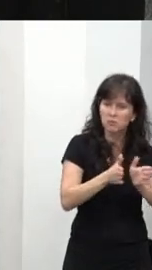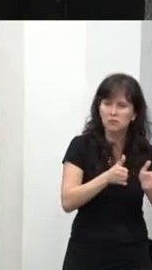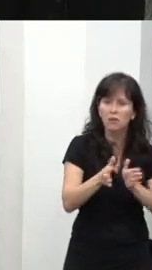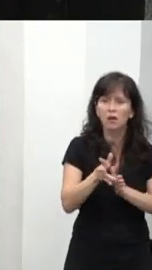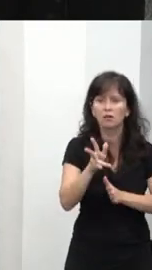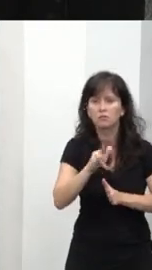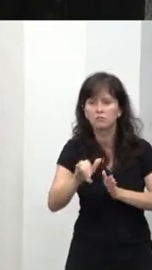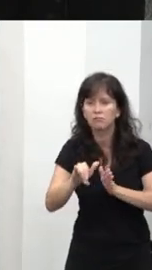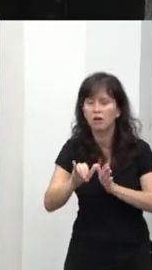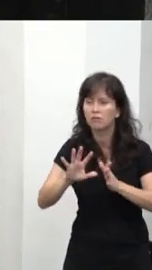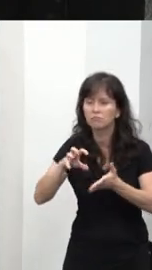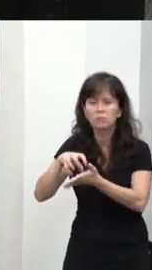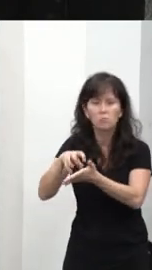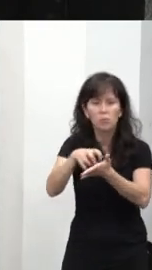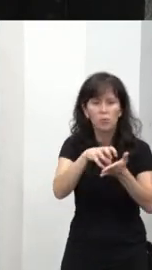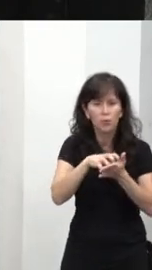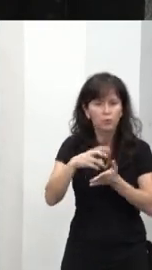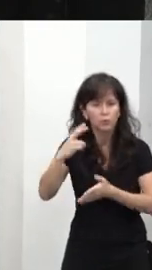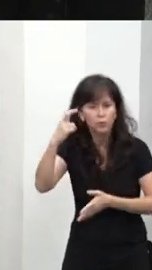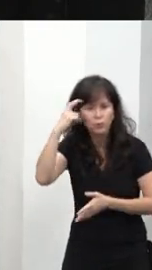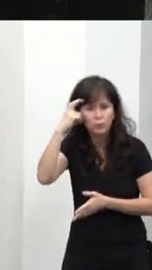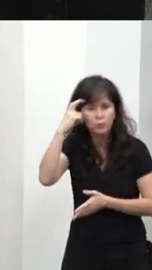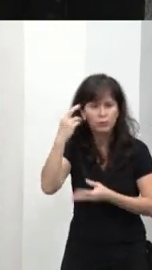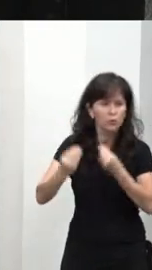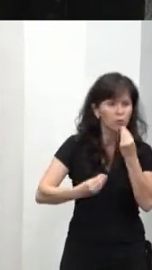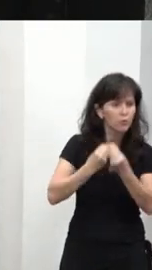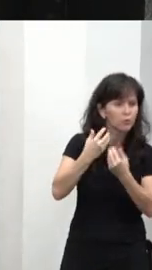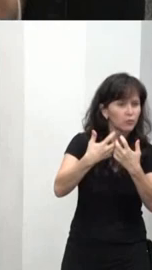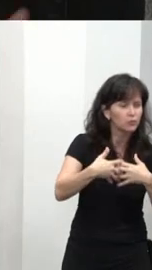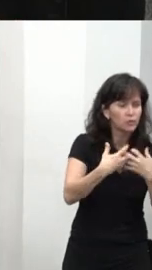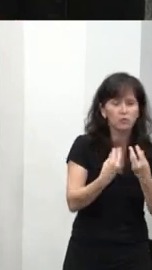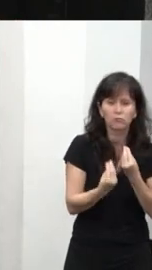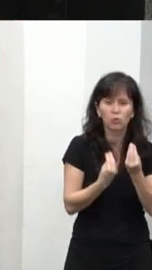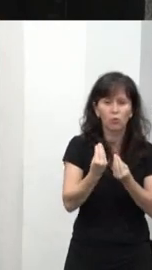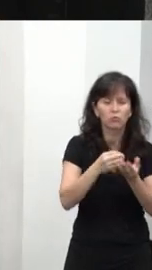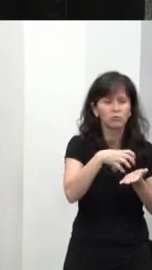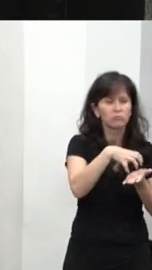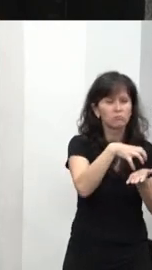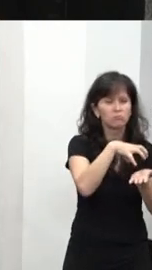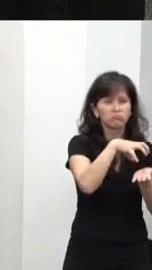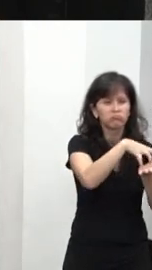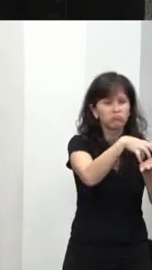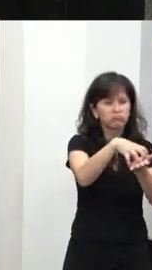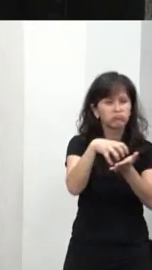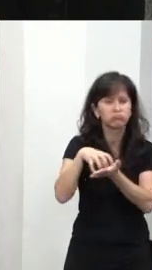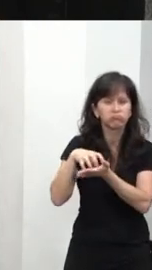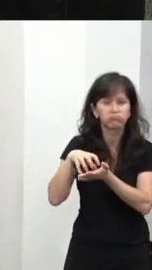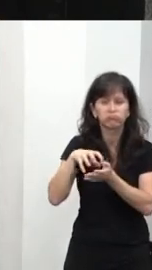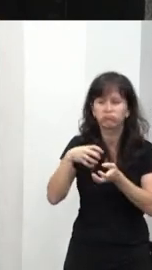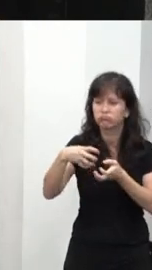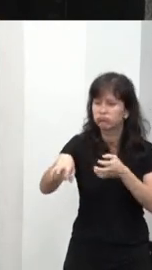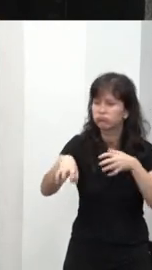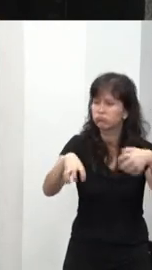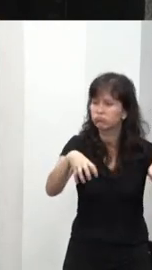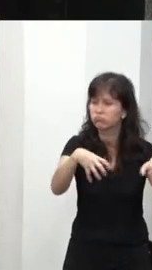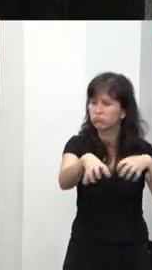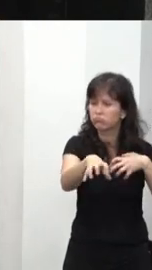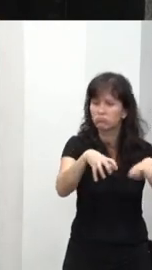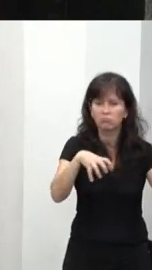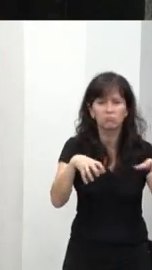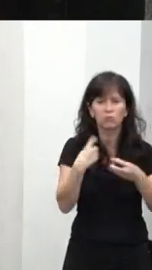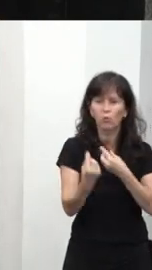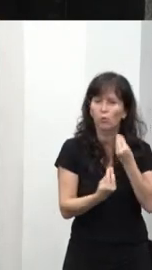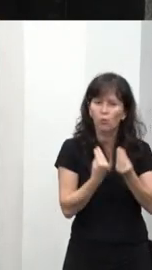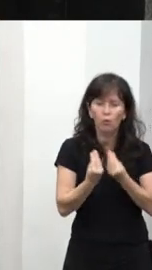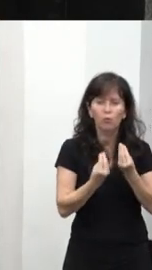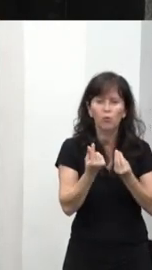como é que vai funcionar a regionalização Qual é o prazo e tal prestação de contas aí a gente vai entrando nos detalhes